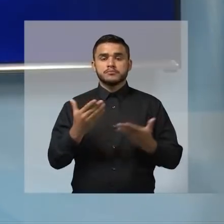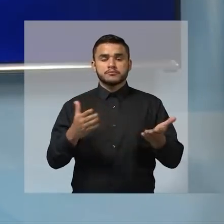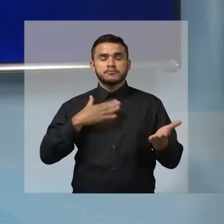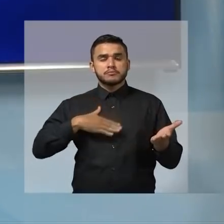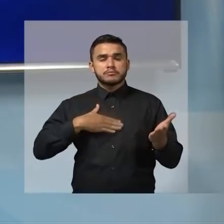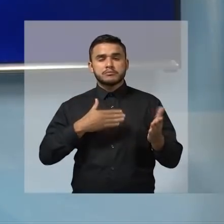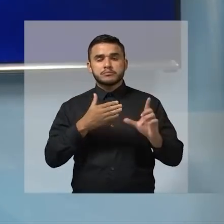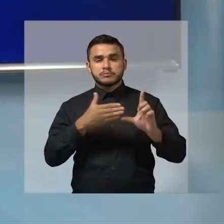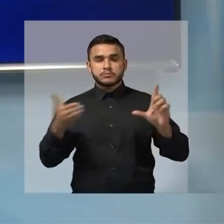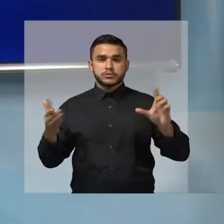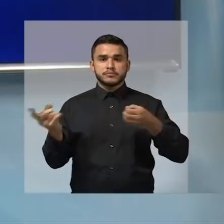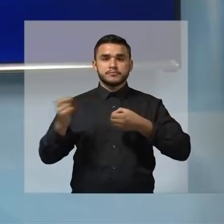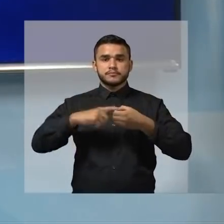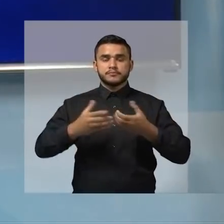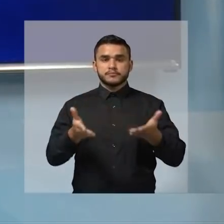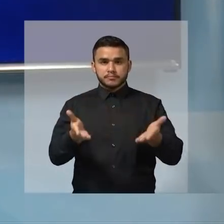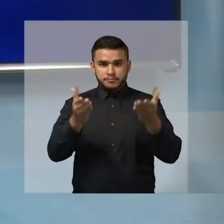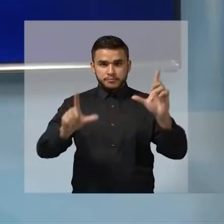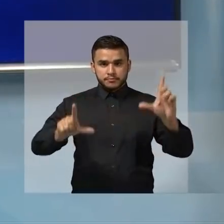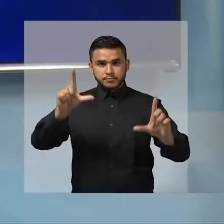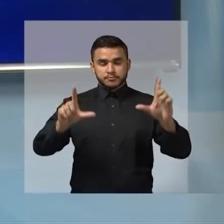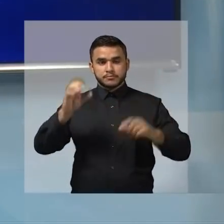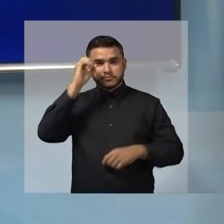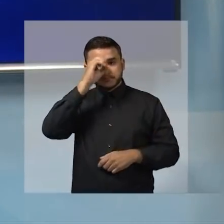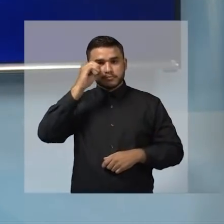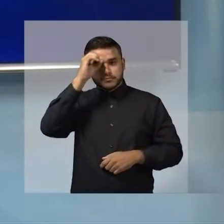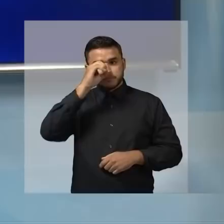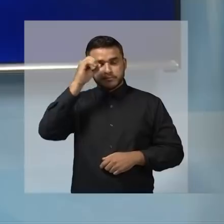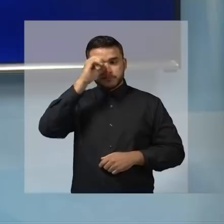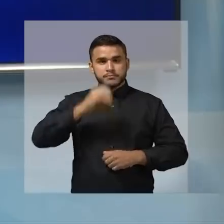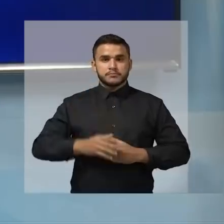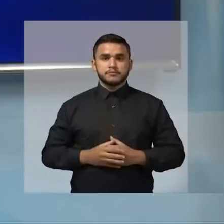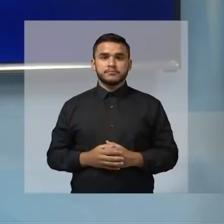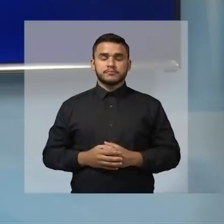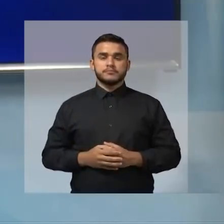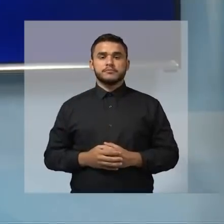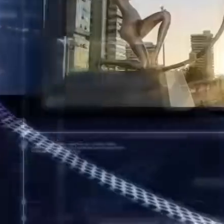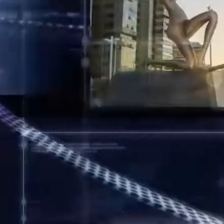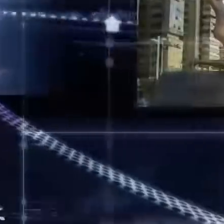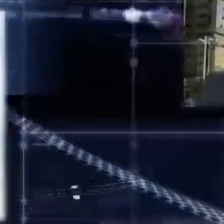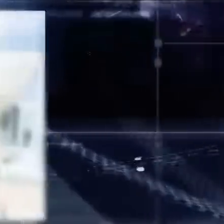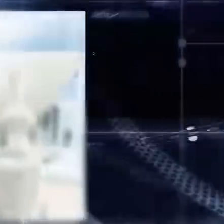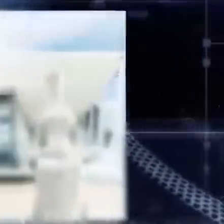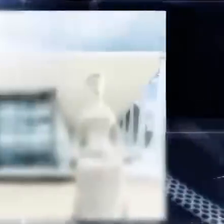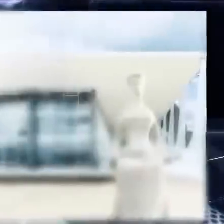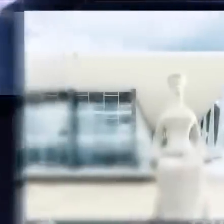intervalo e já voltamos com mais uma edição do programa Observatório.